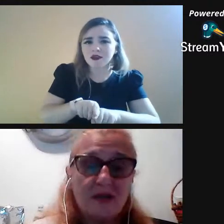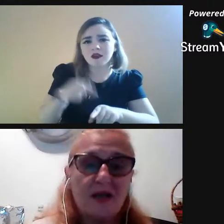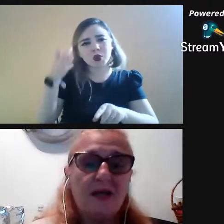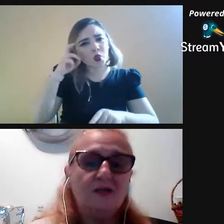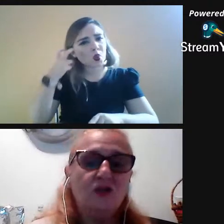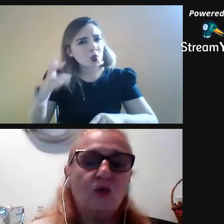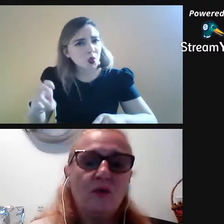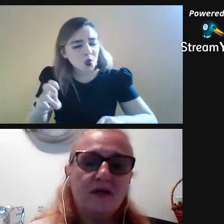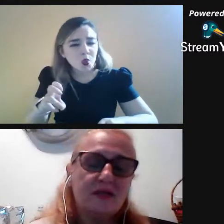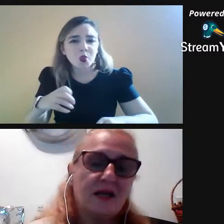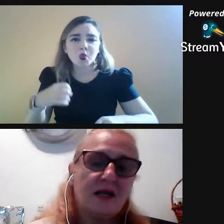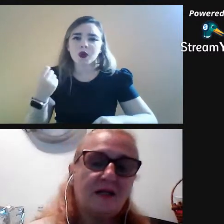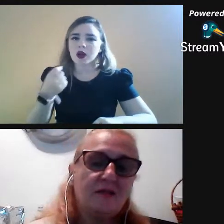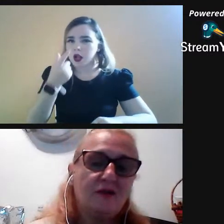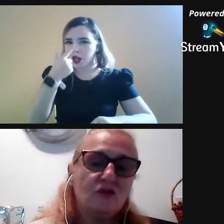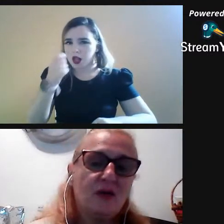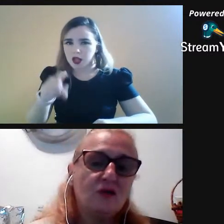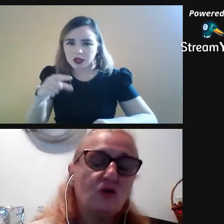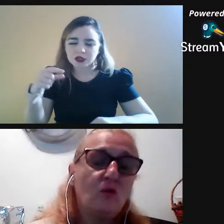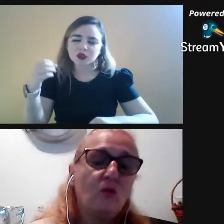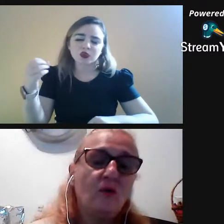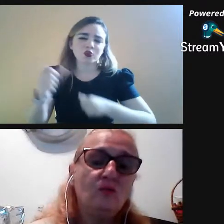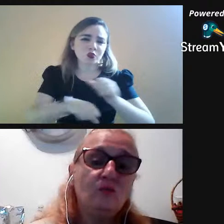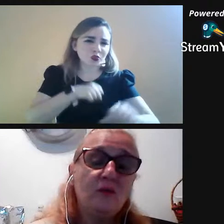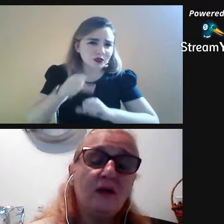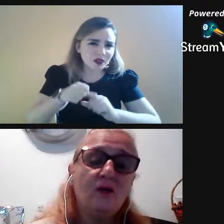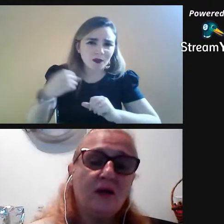sobre a reciclagem, como reciclar cada vez mais,